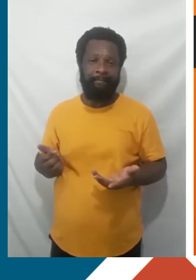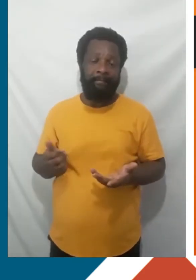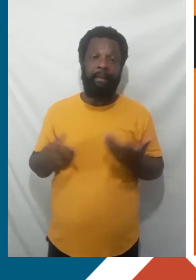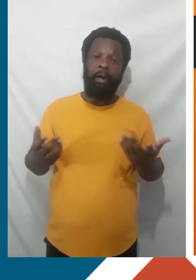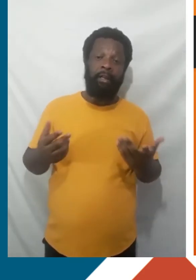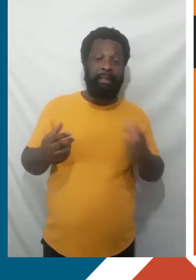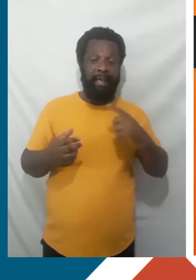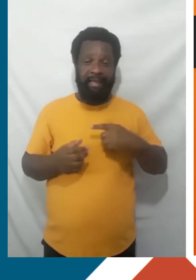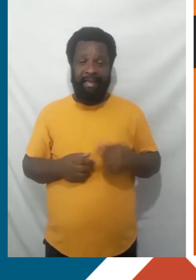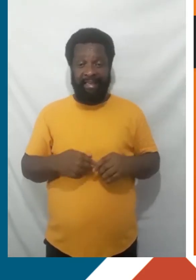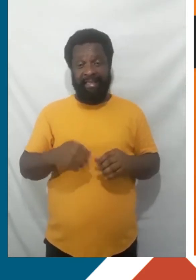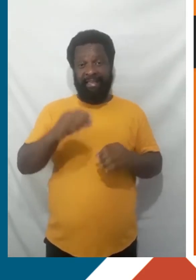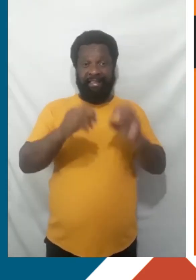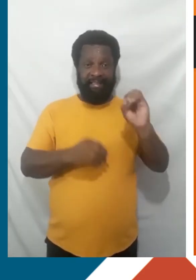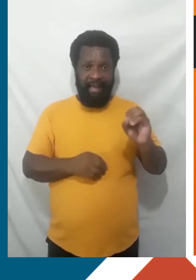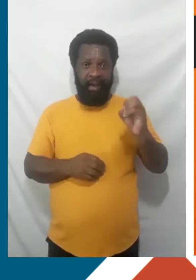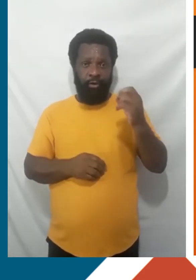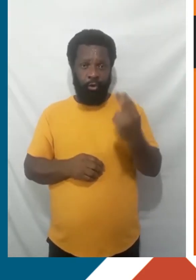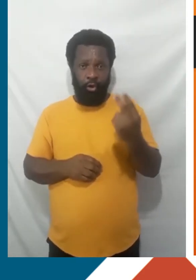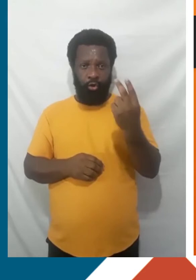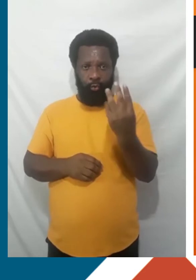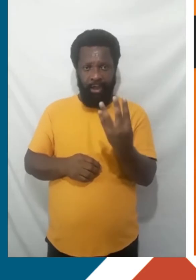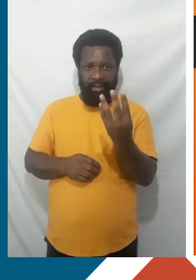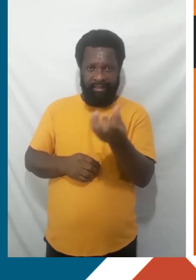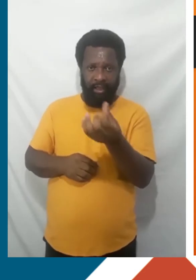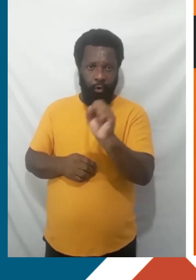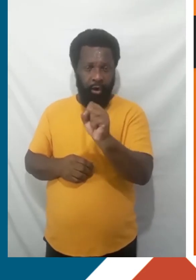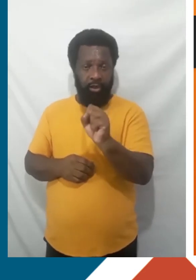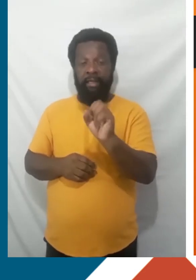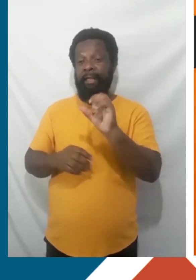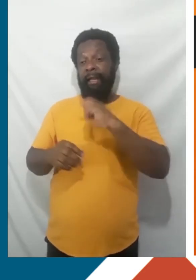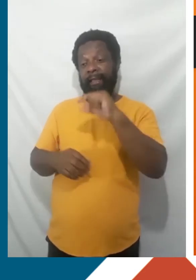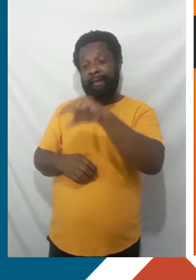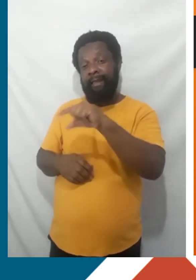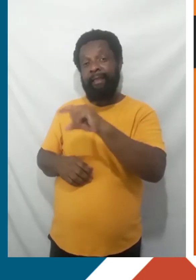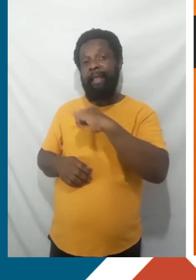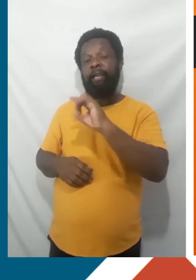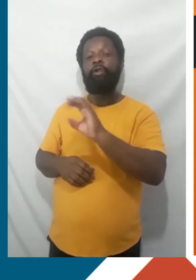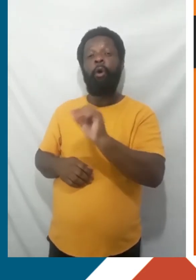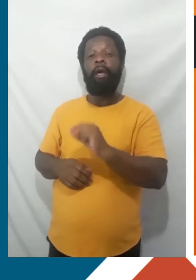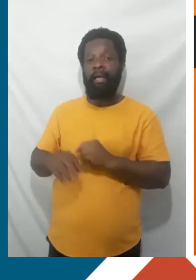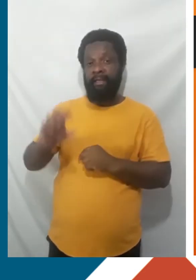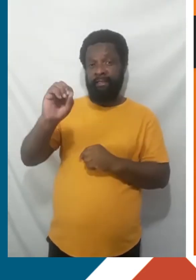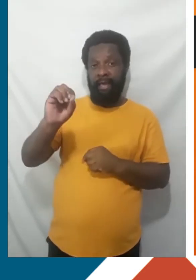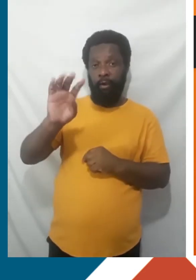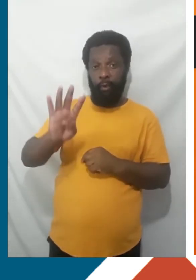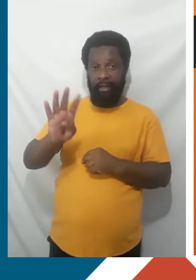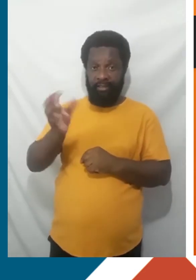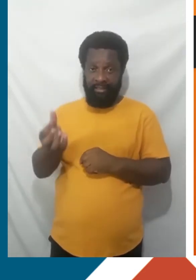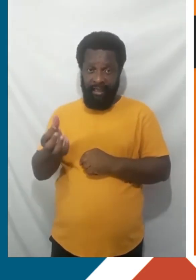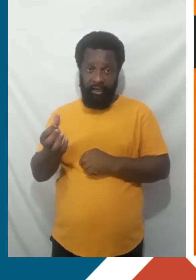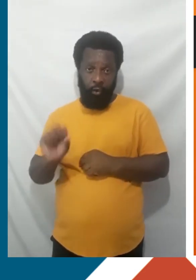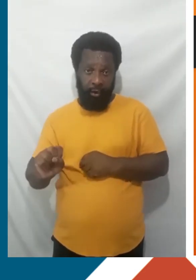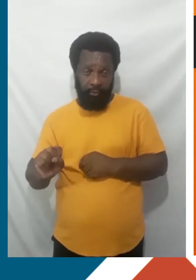Então, ao invés de termos 0, 2, 4, 6 ou 8, vamos ter apenas 0, 4, 6